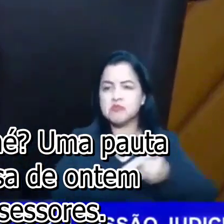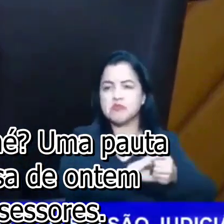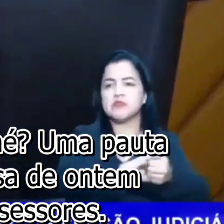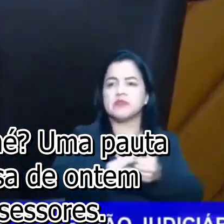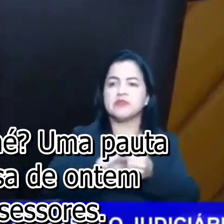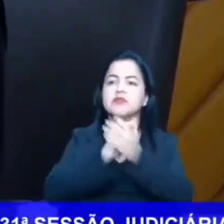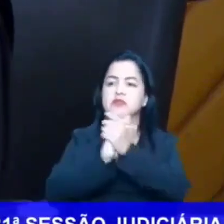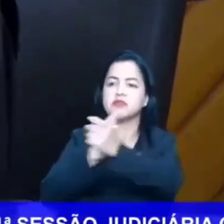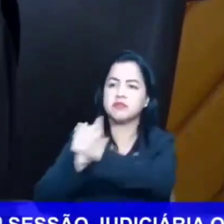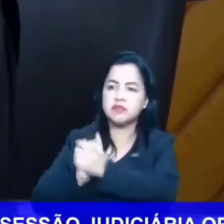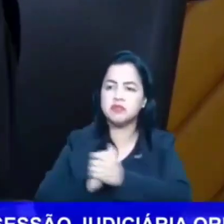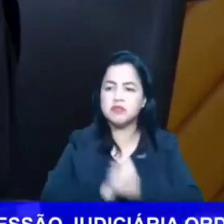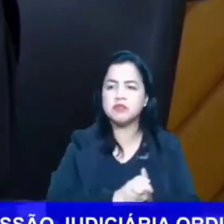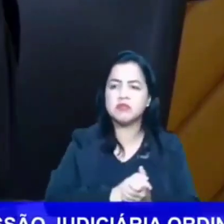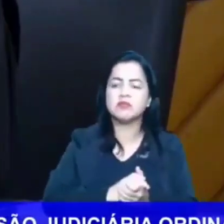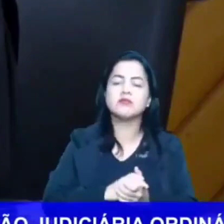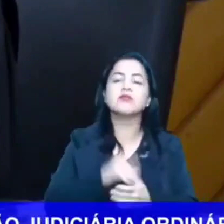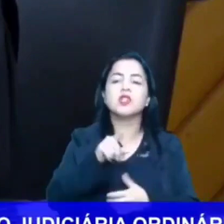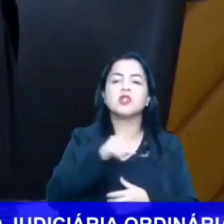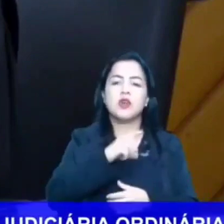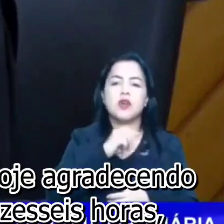assessores, parabéns ao doutor Pablo.